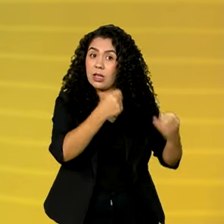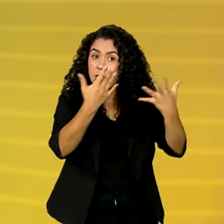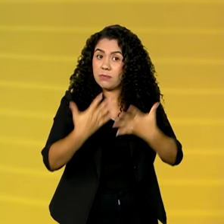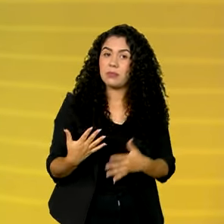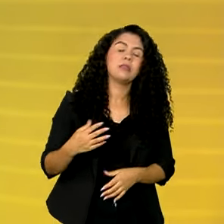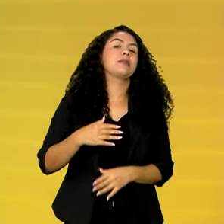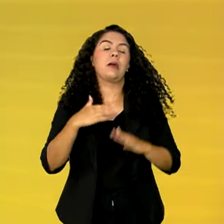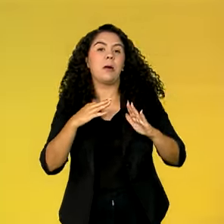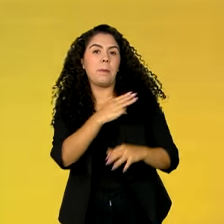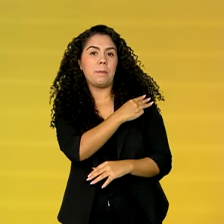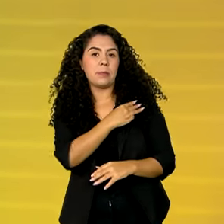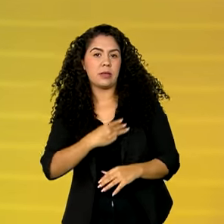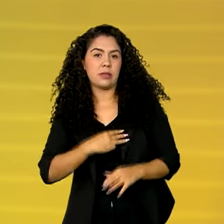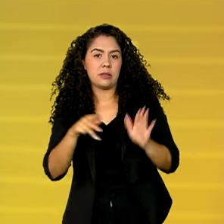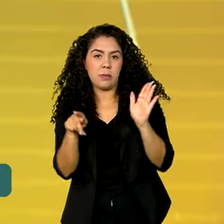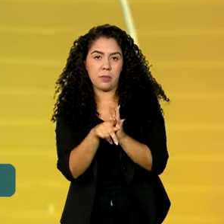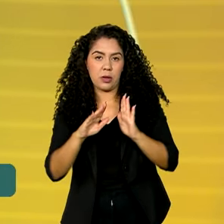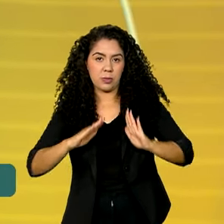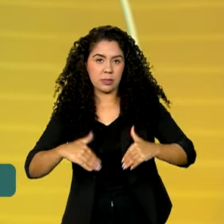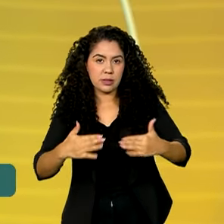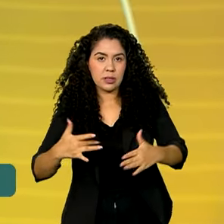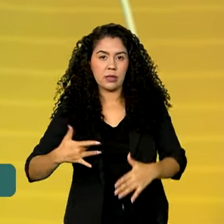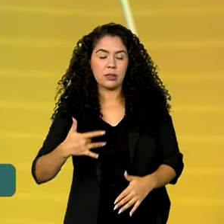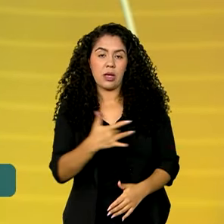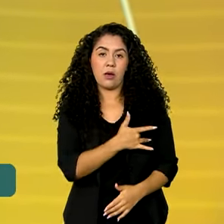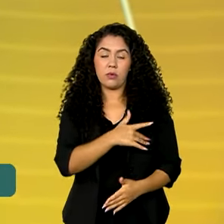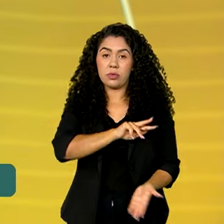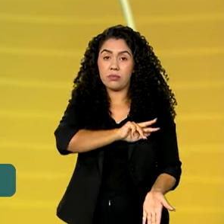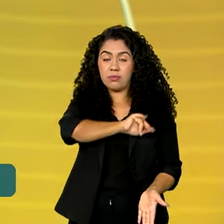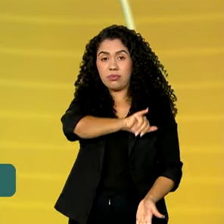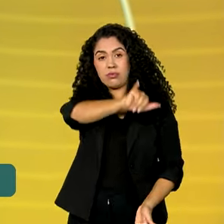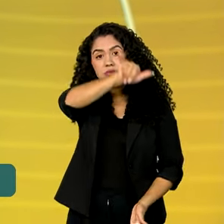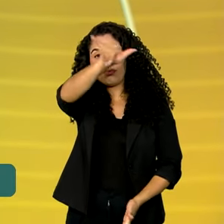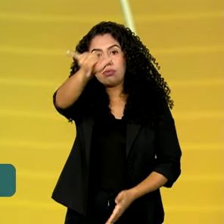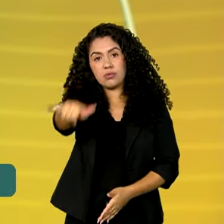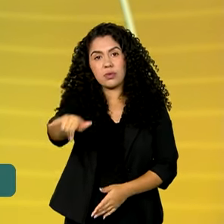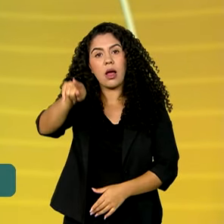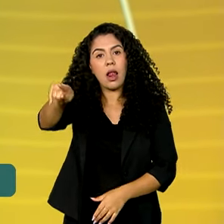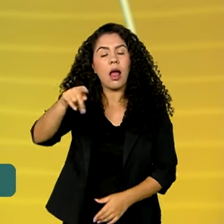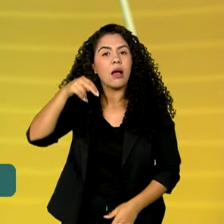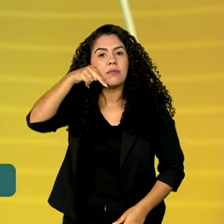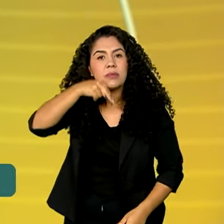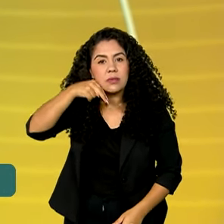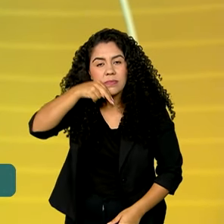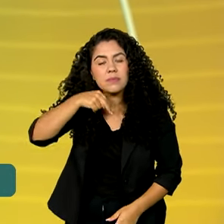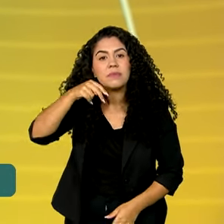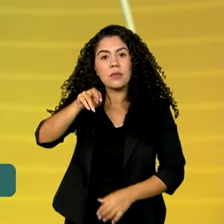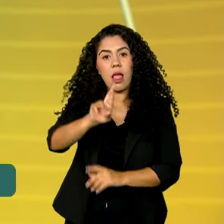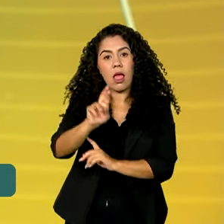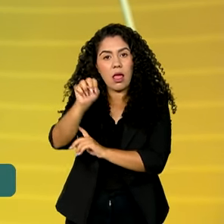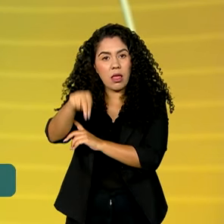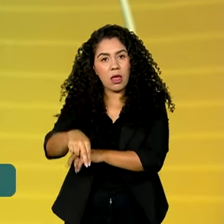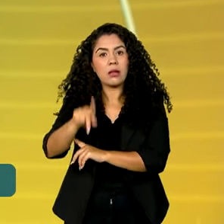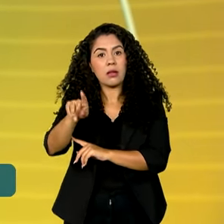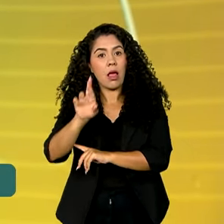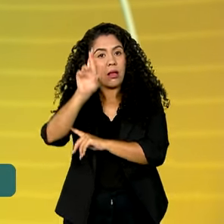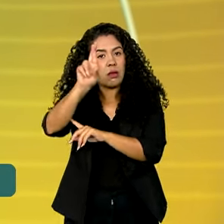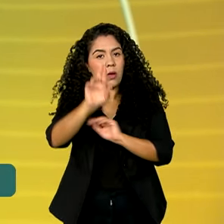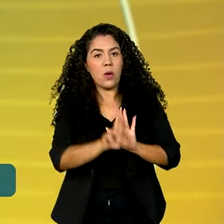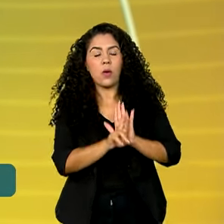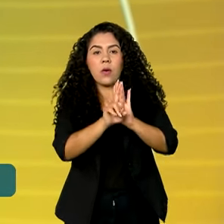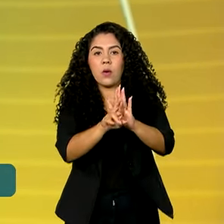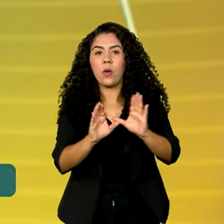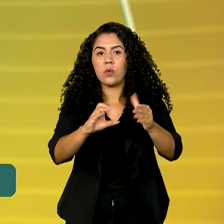Saúde, Nísia Trindade, esteve em Natal, no Rio Grande do Norte, onde coordenou a reunião do Grupo de Trabalho de Saúde do G20, o grupo